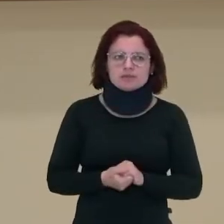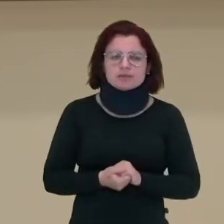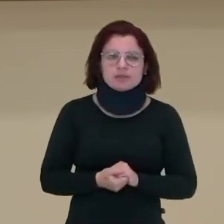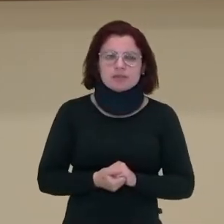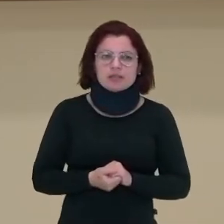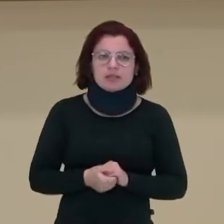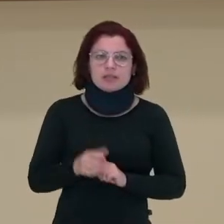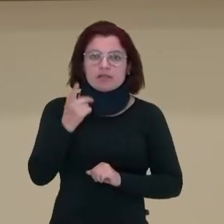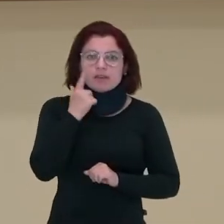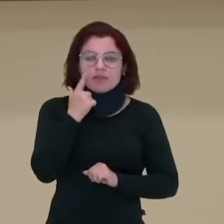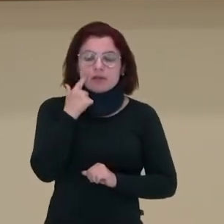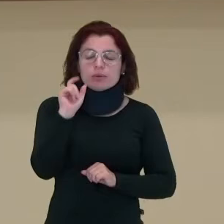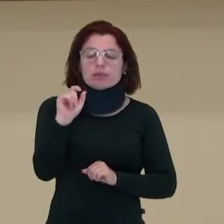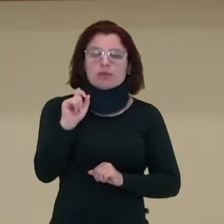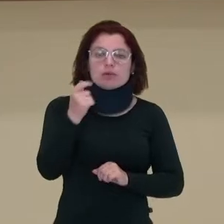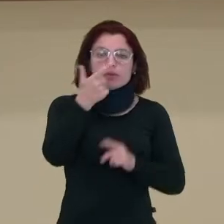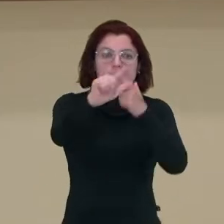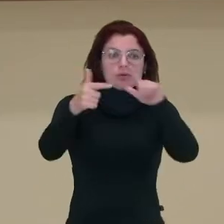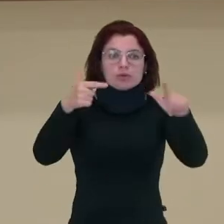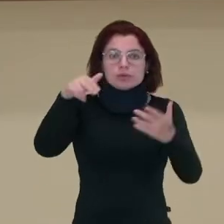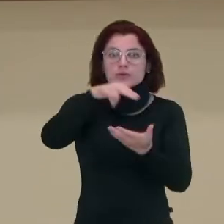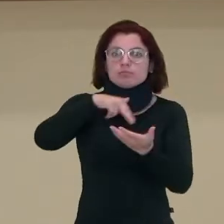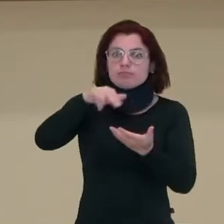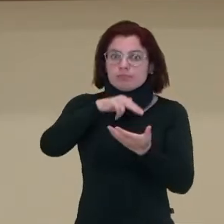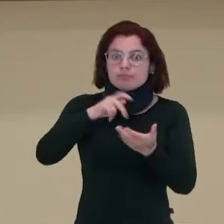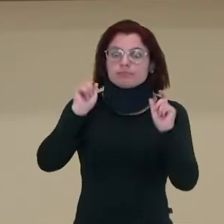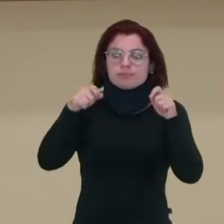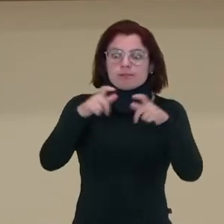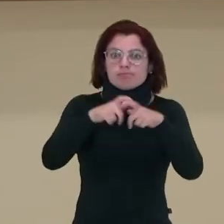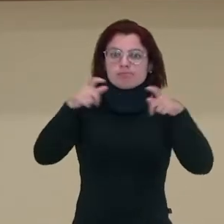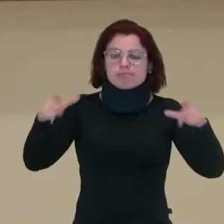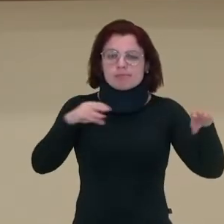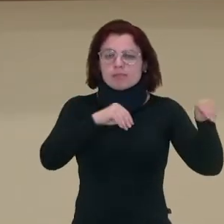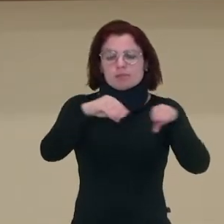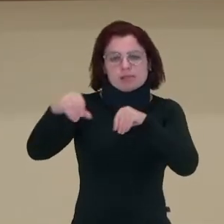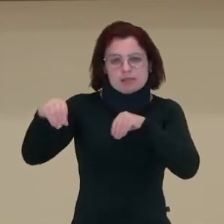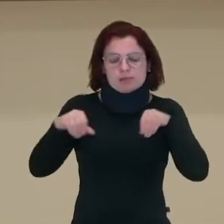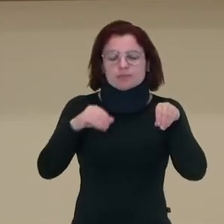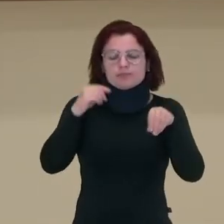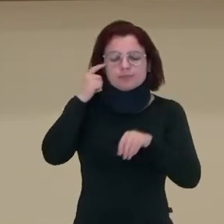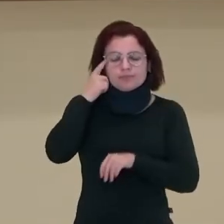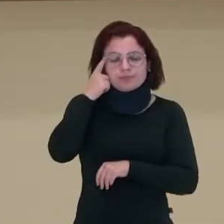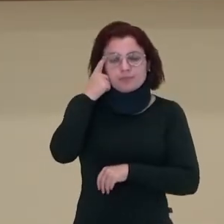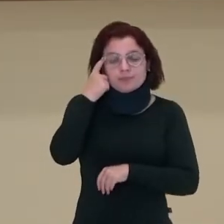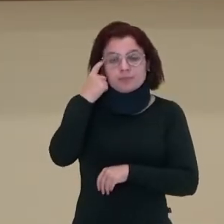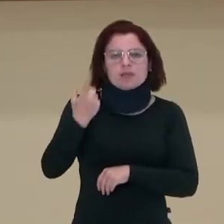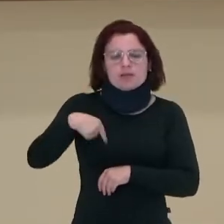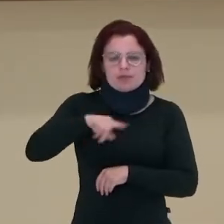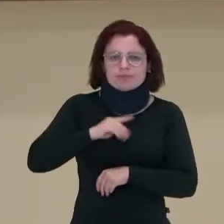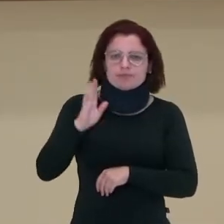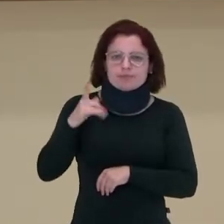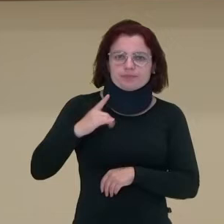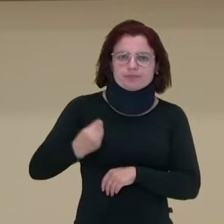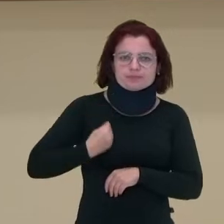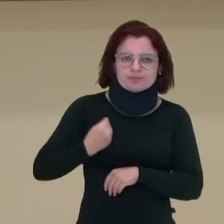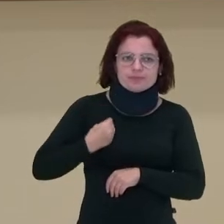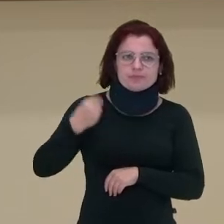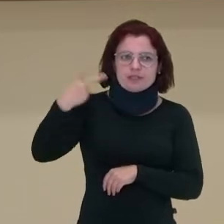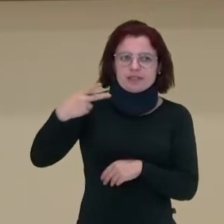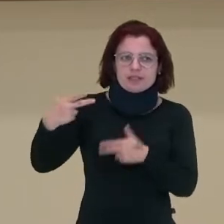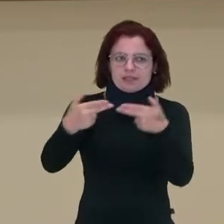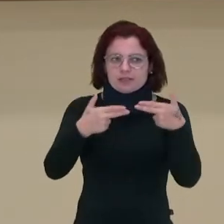vai ver que outras nações são possíveis para uma expansão. A gente já está vivendo aí a Segunda